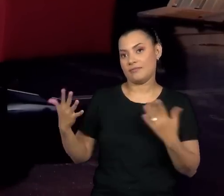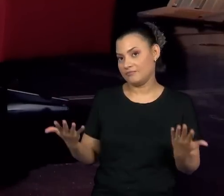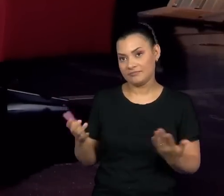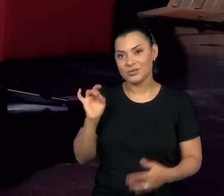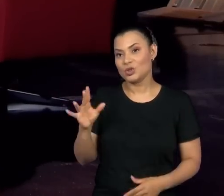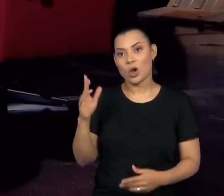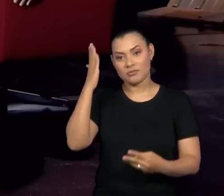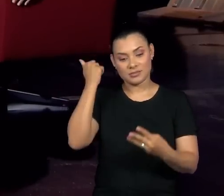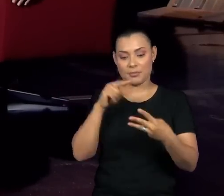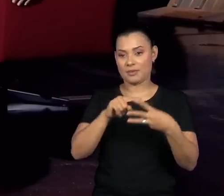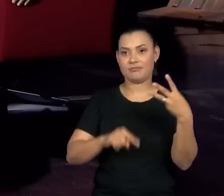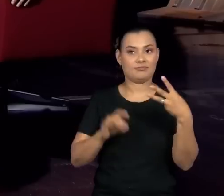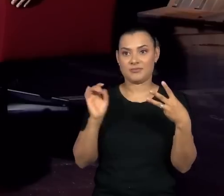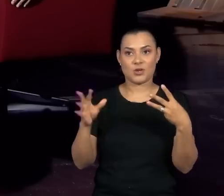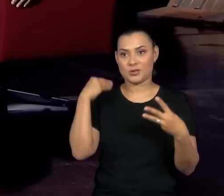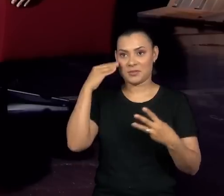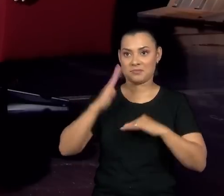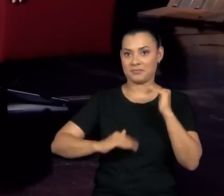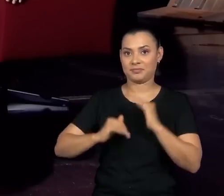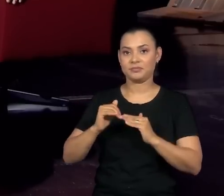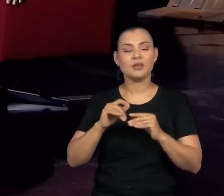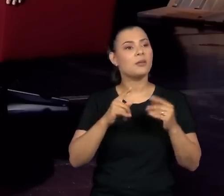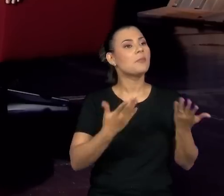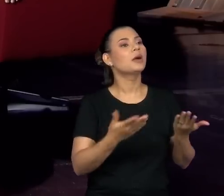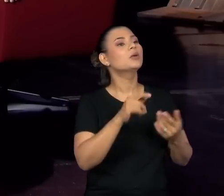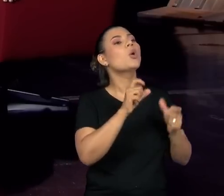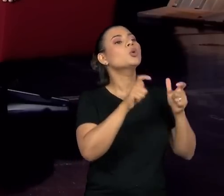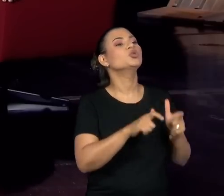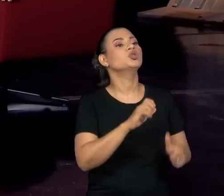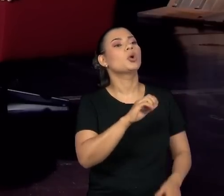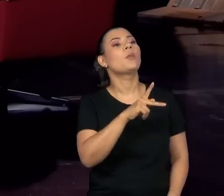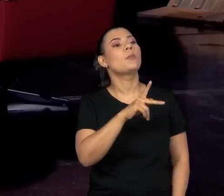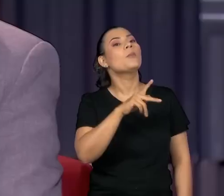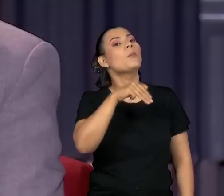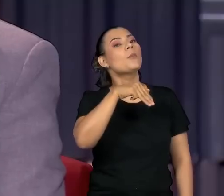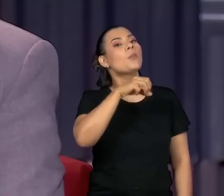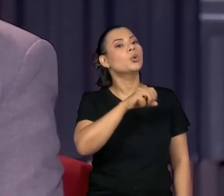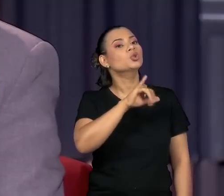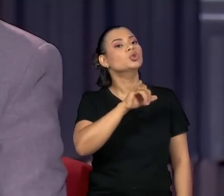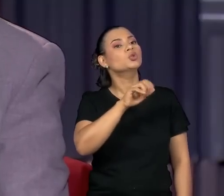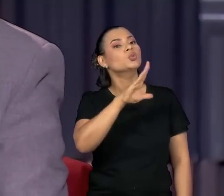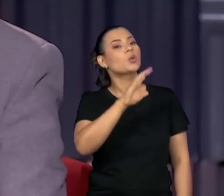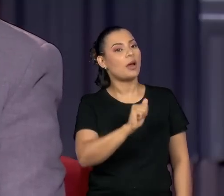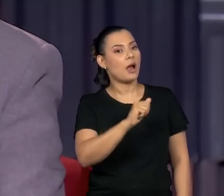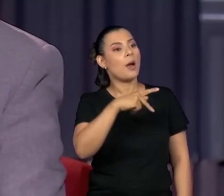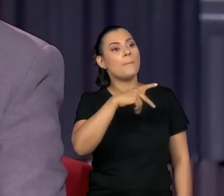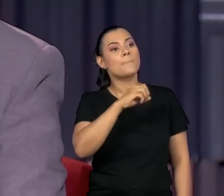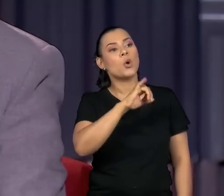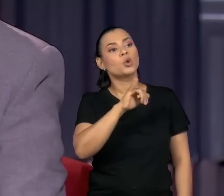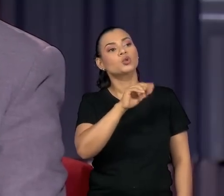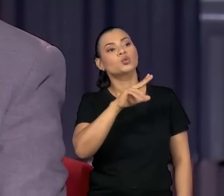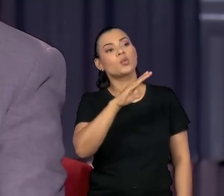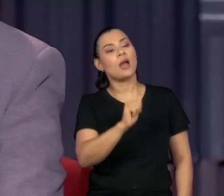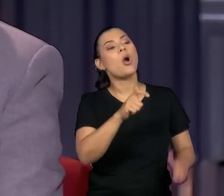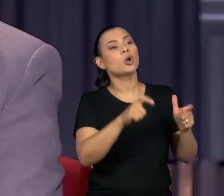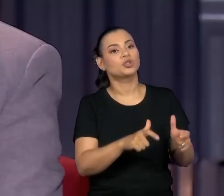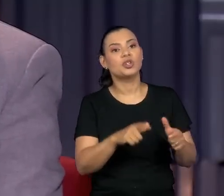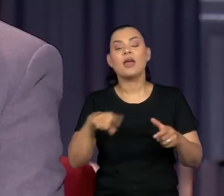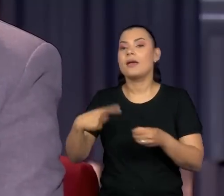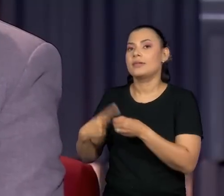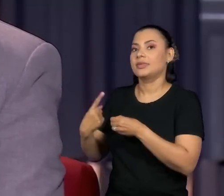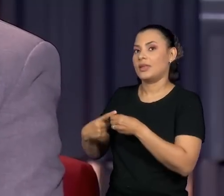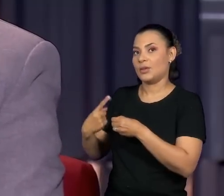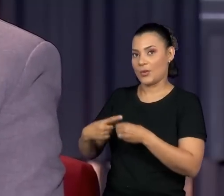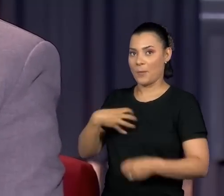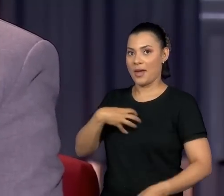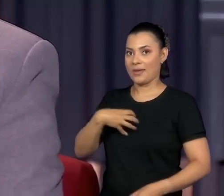minhas perspectivas de vida. E que lugar é esse, Pojuca? Pojuca é uma cidade pequenininha no interior da Bahia, não, né?